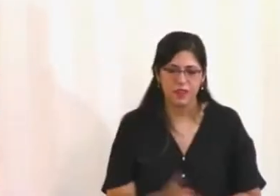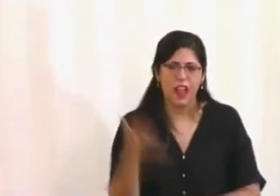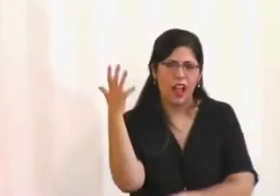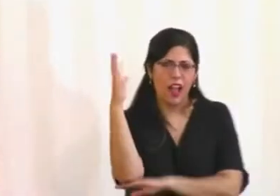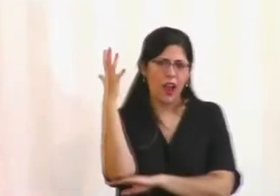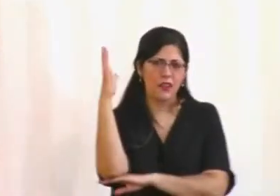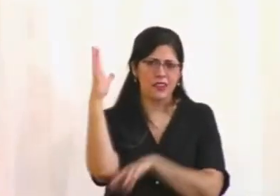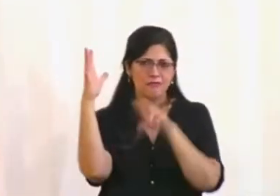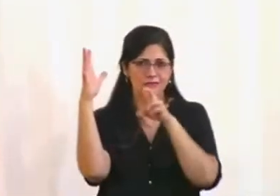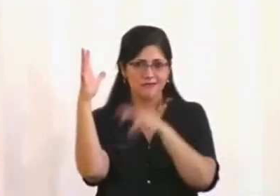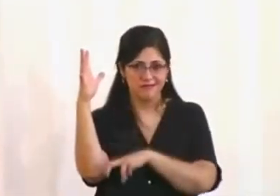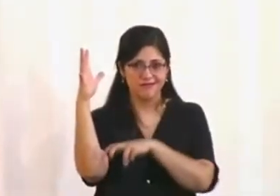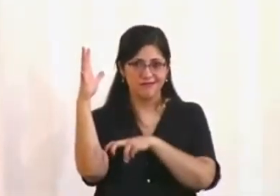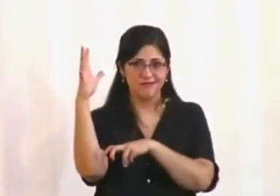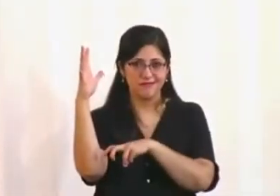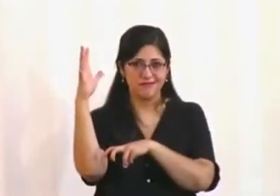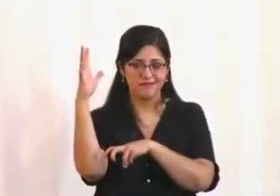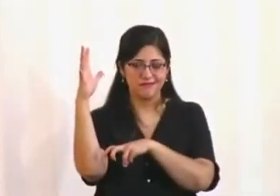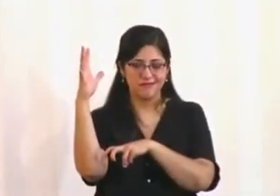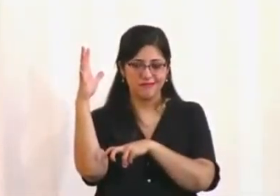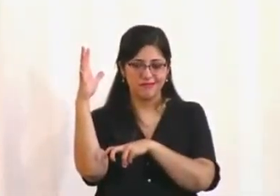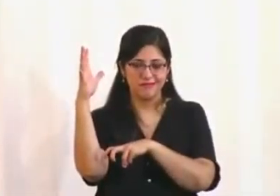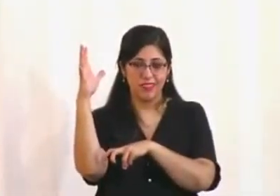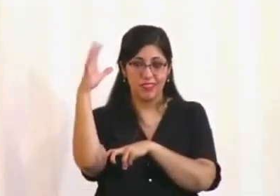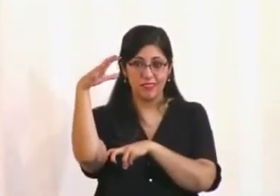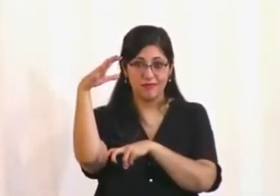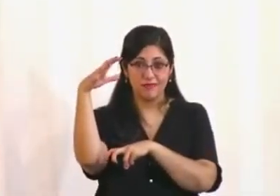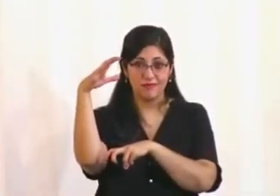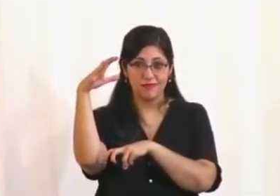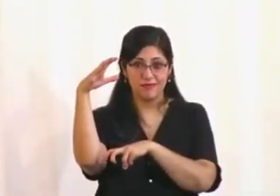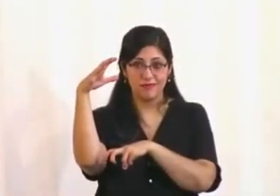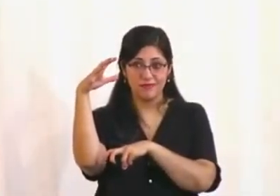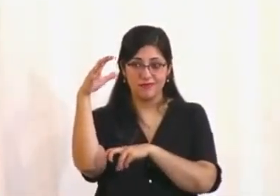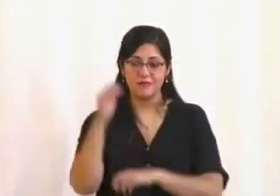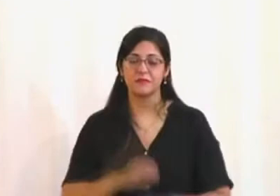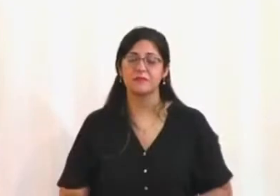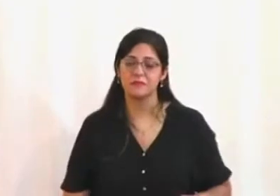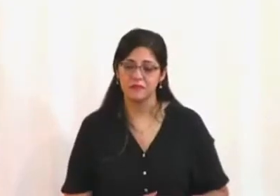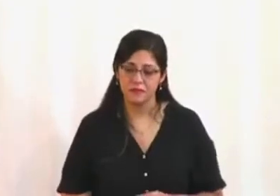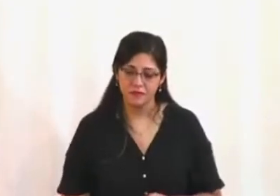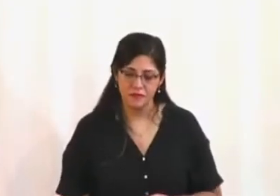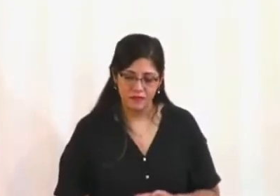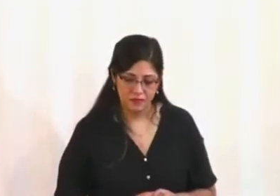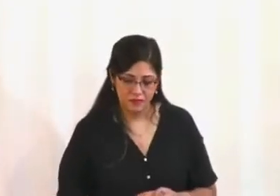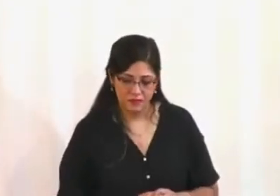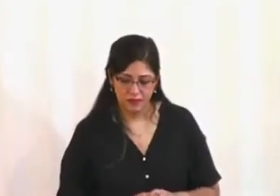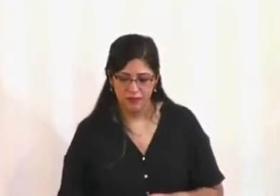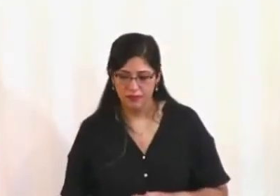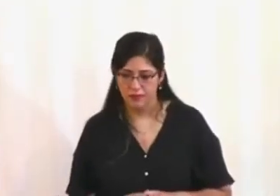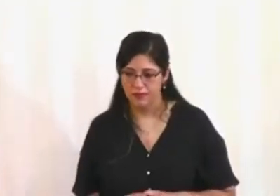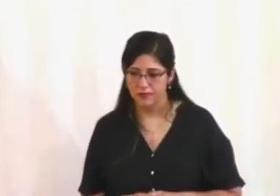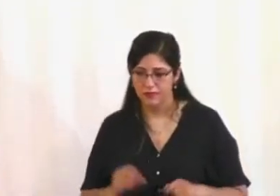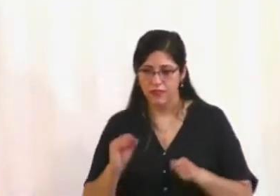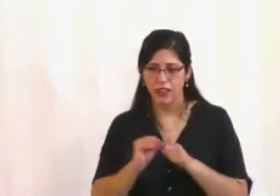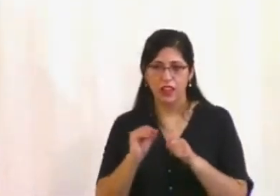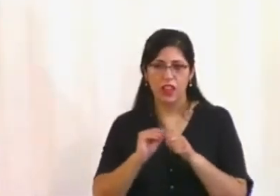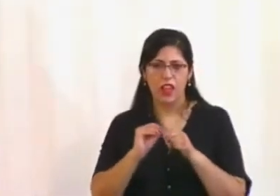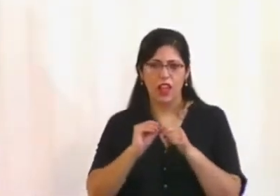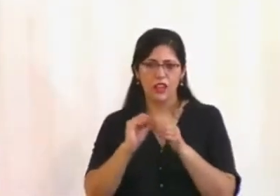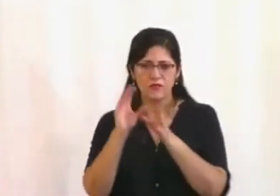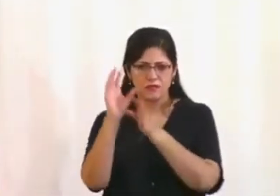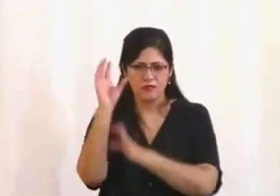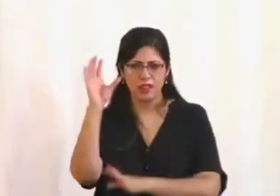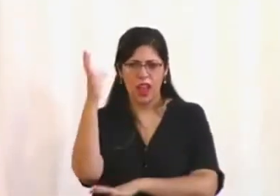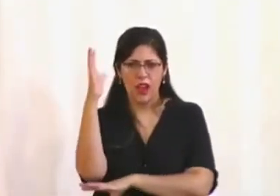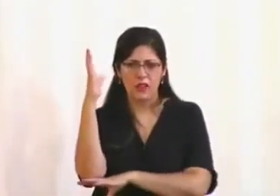região desértica. Ela até tem assim, você pode pesquisar depois de ver uma imagem aí na internet. Ela faz uma copa até um pouco espaçosa, mas ela é